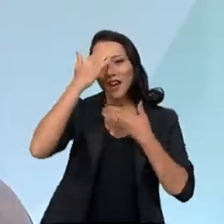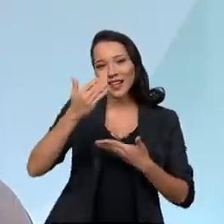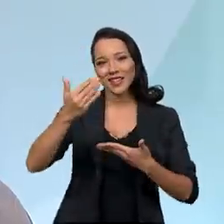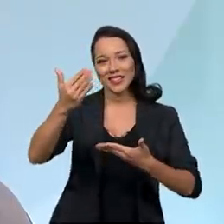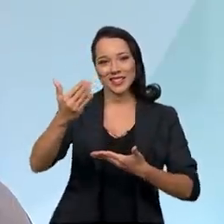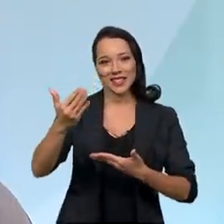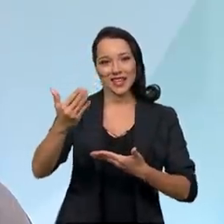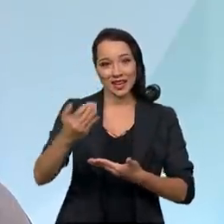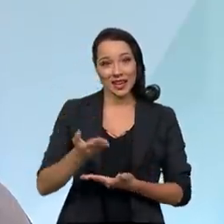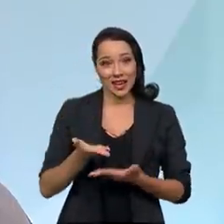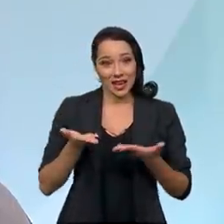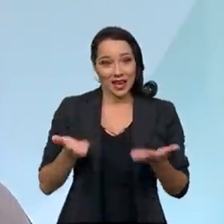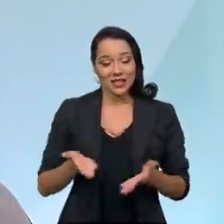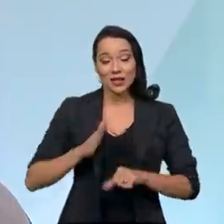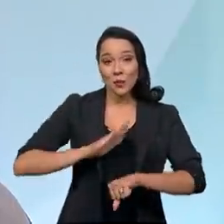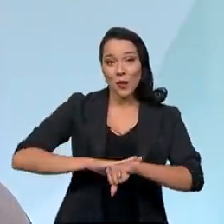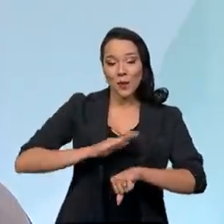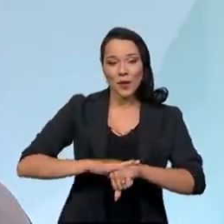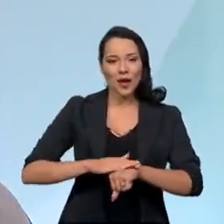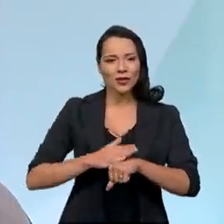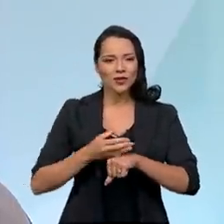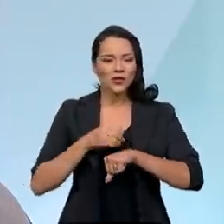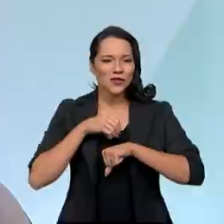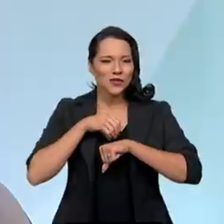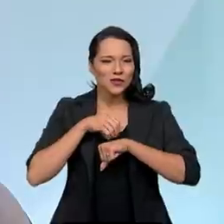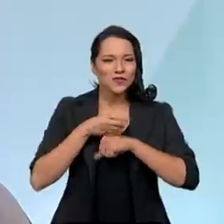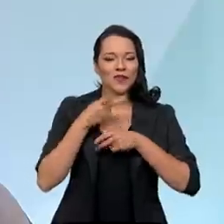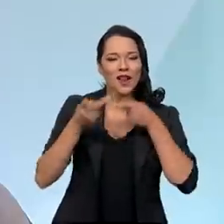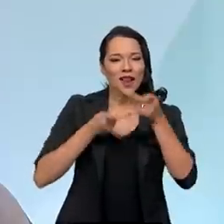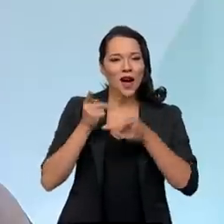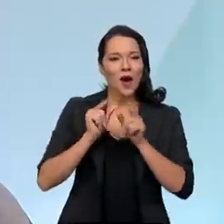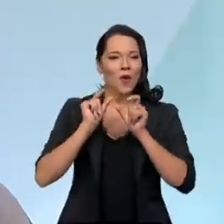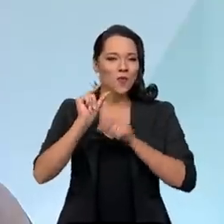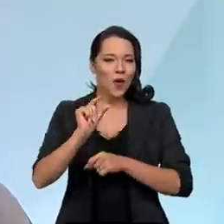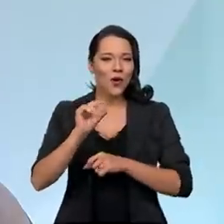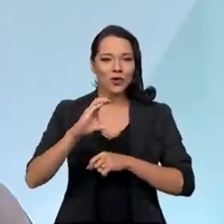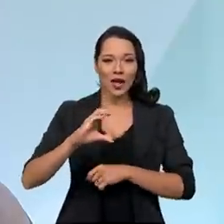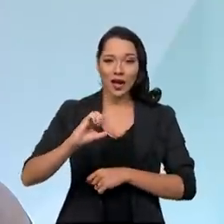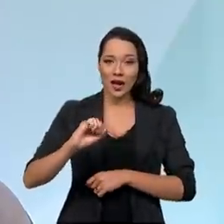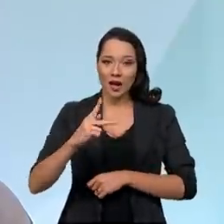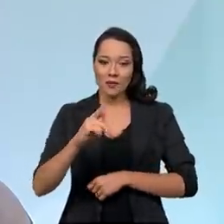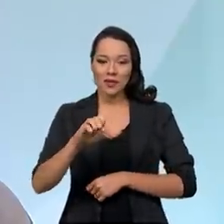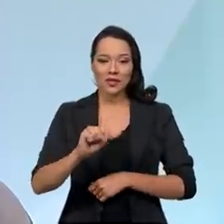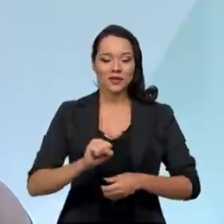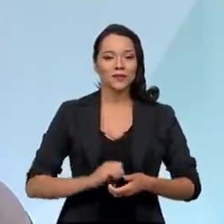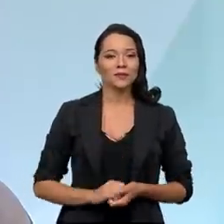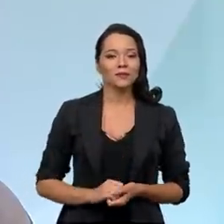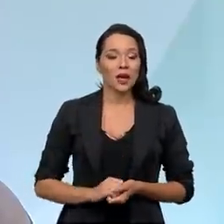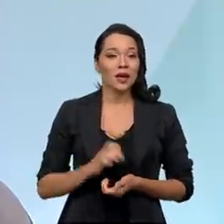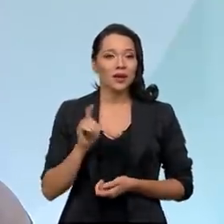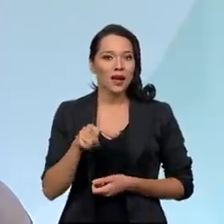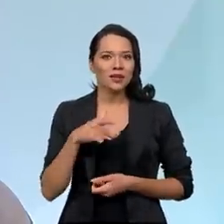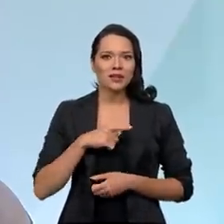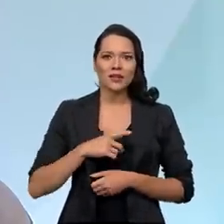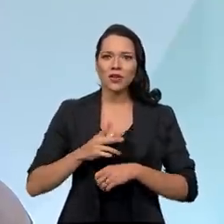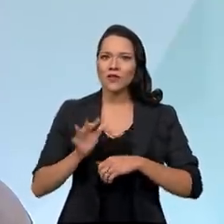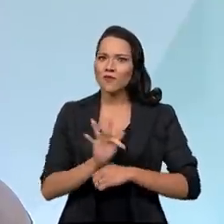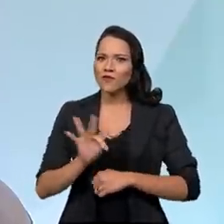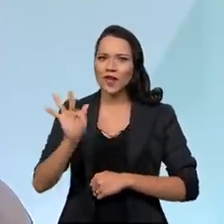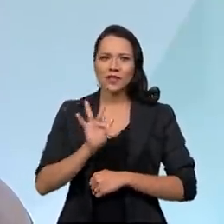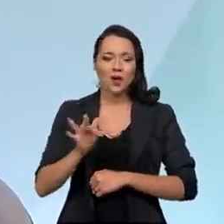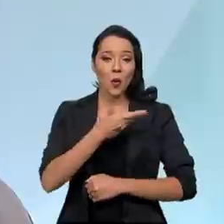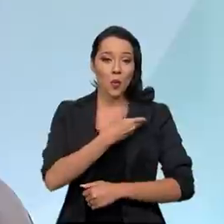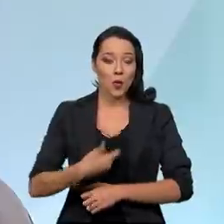agradecer esse momento de falar um pouco a respeito da CAPES, a nossa grande fundação